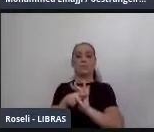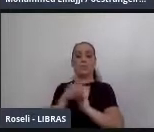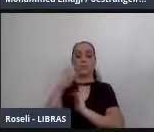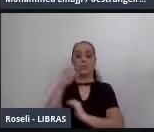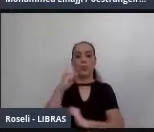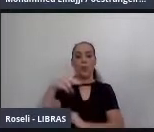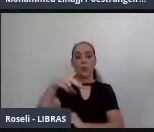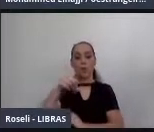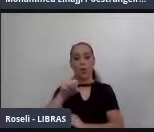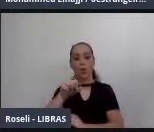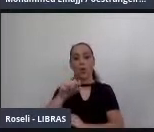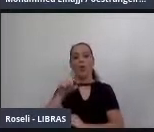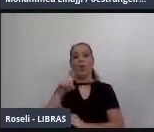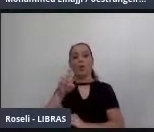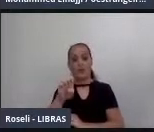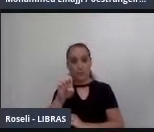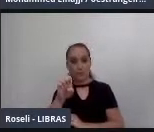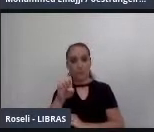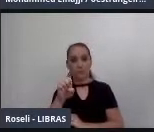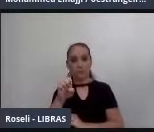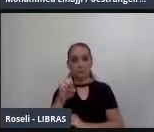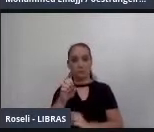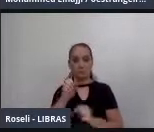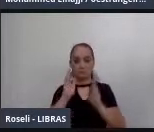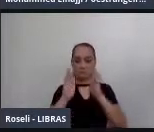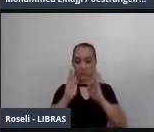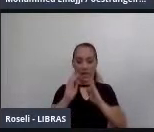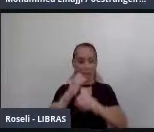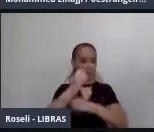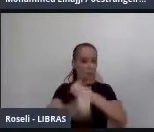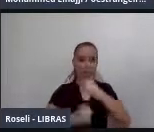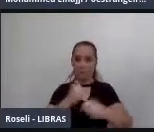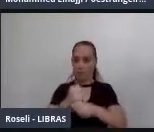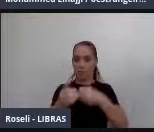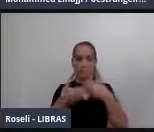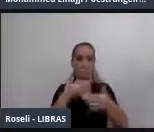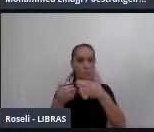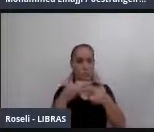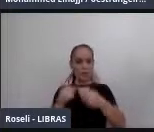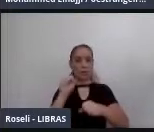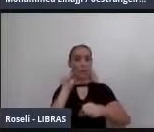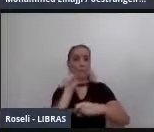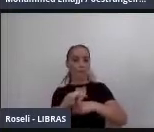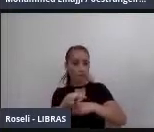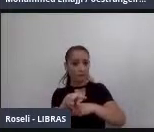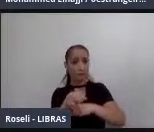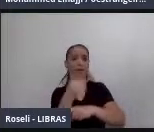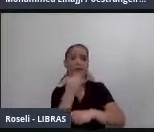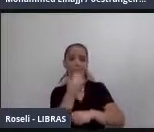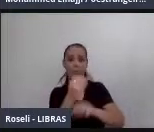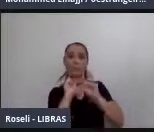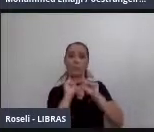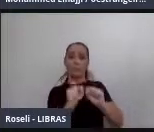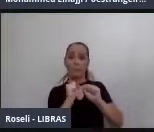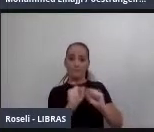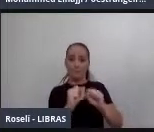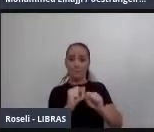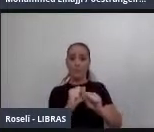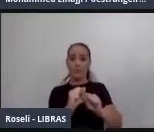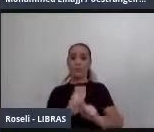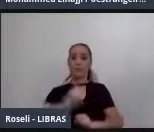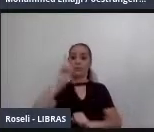tem fluxo contínuo, eles podem solicitar uma vaga de ingresso diretamente na nossa